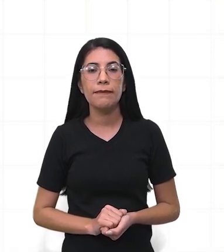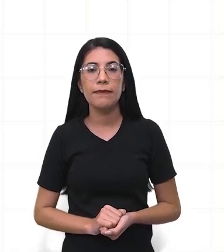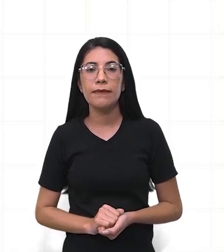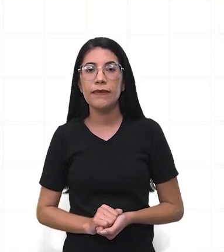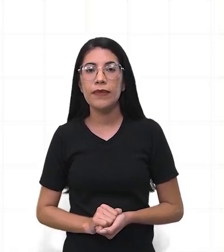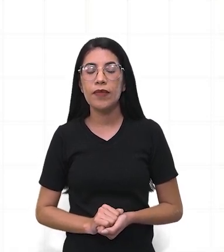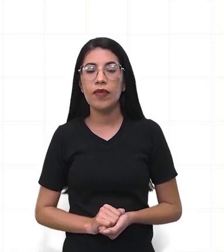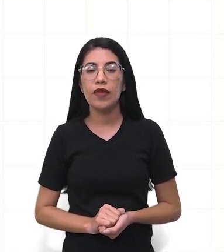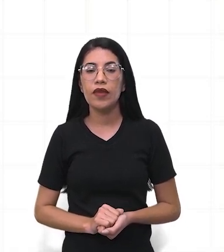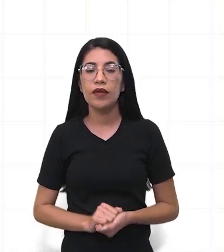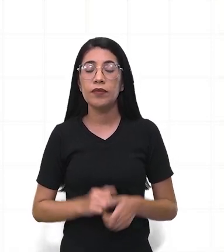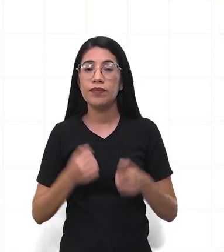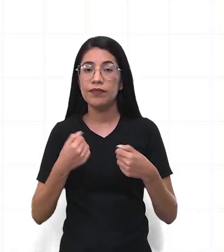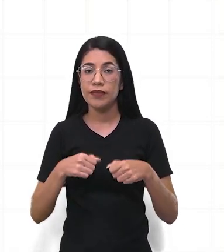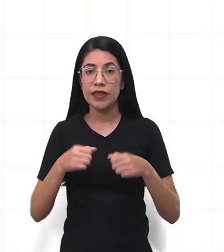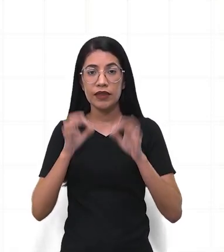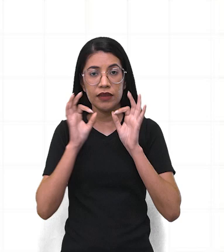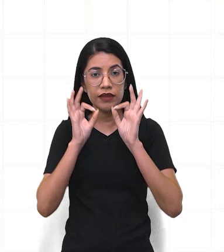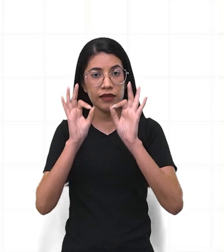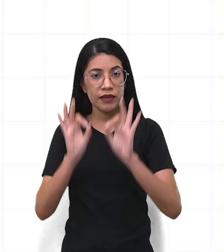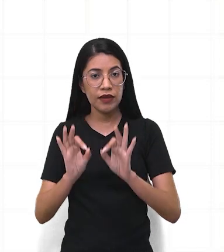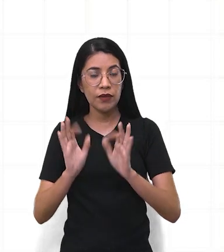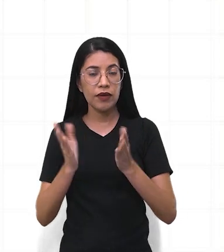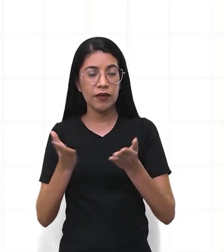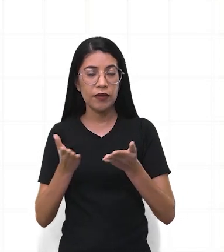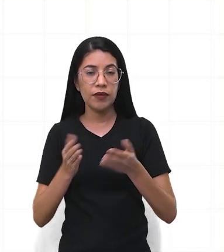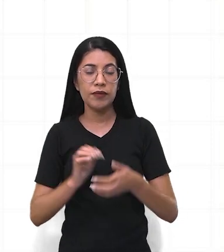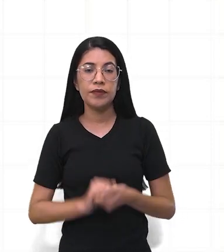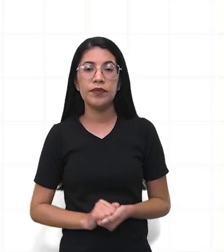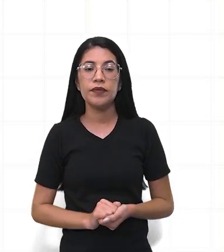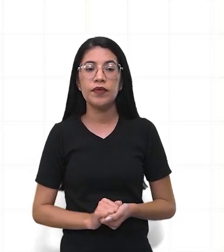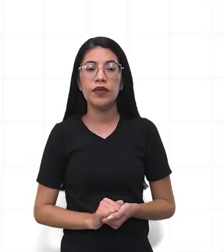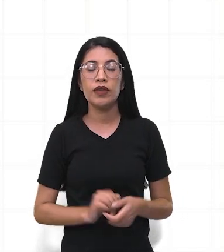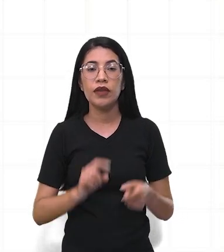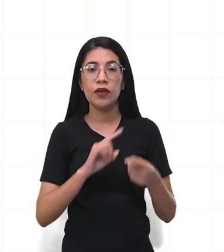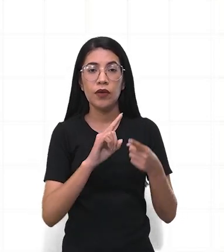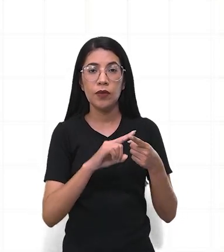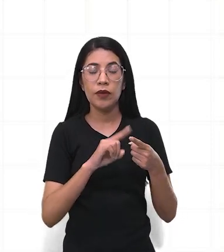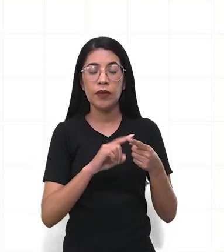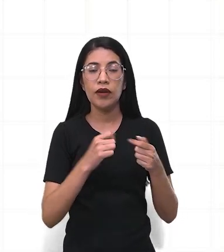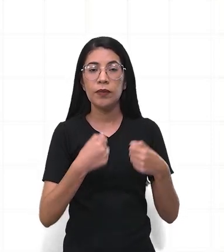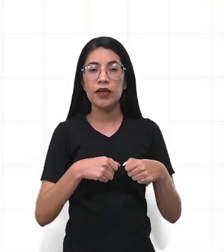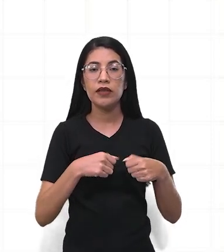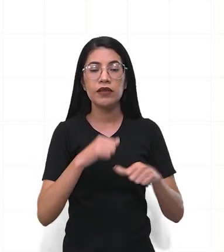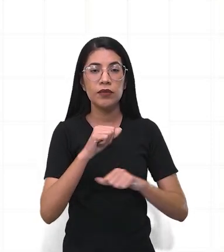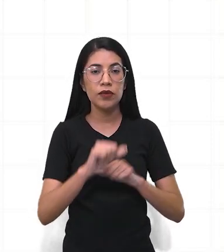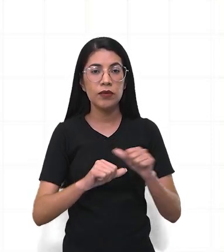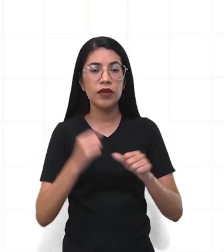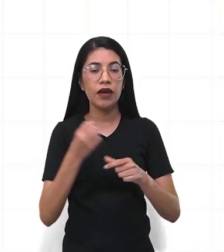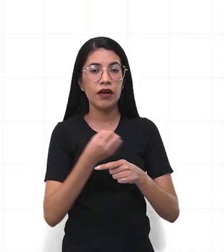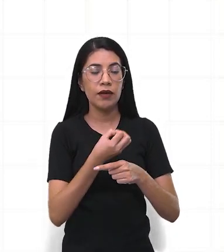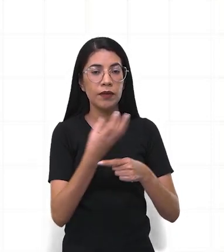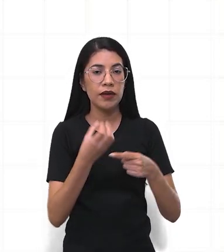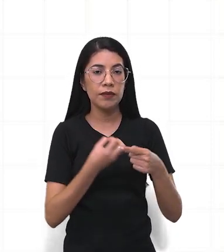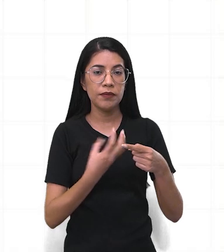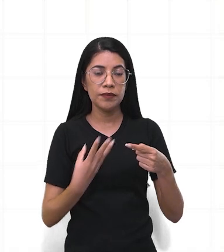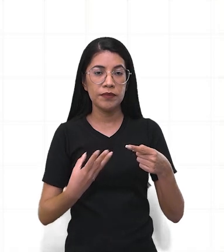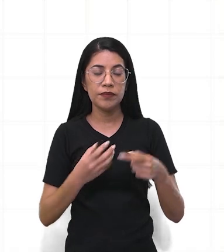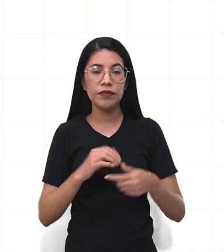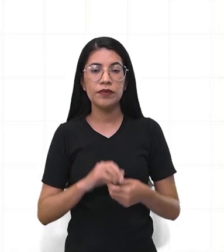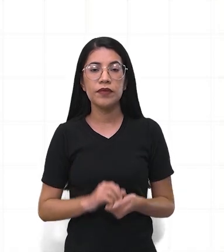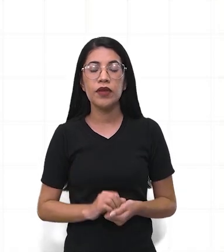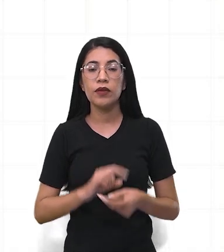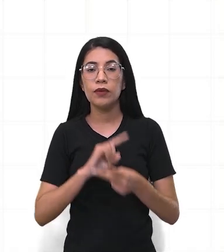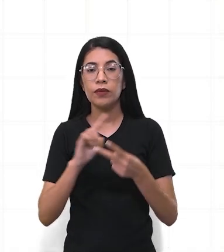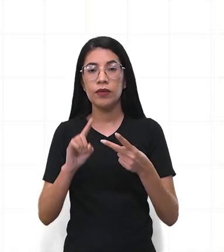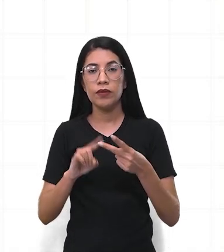Agora, preste atenção, esse aqui é o passo número 1. Transformar a taxa em número decimal. O passo número